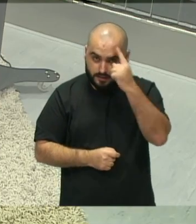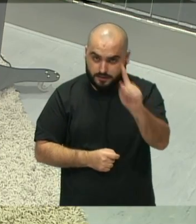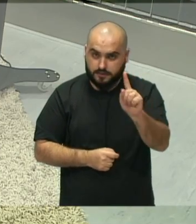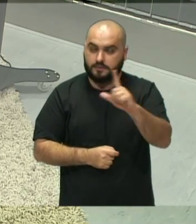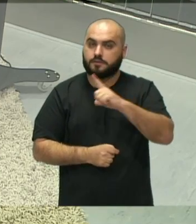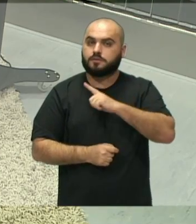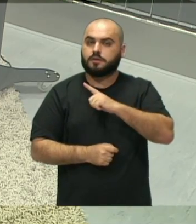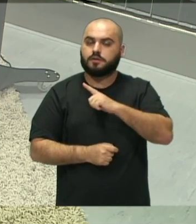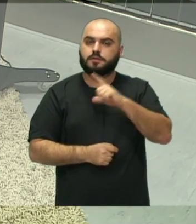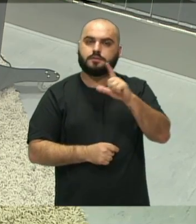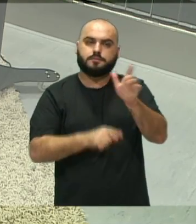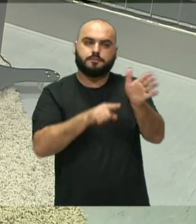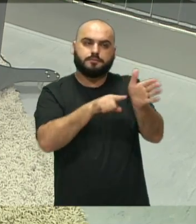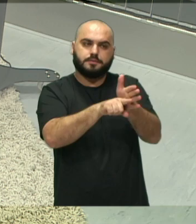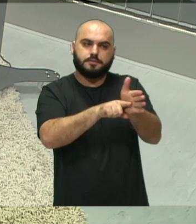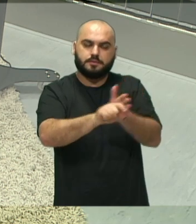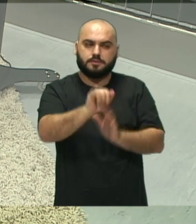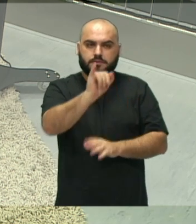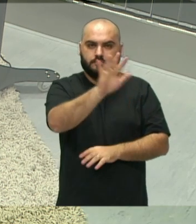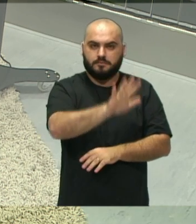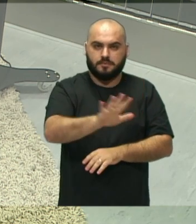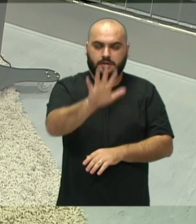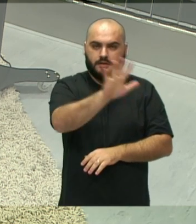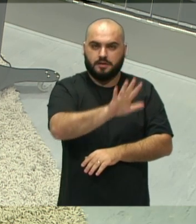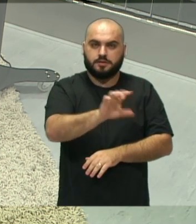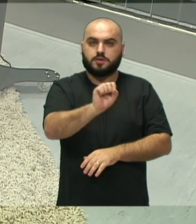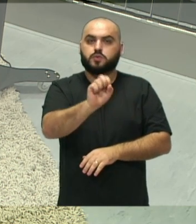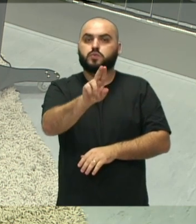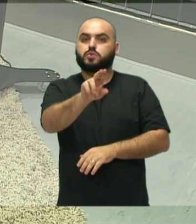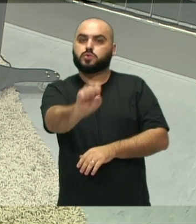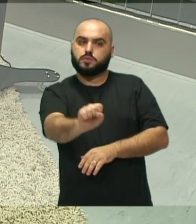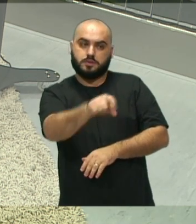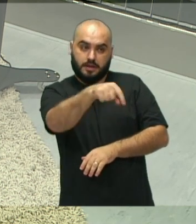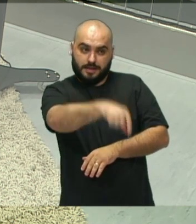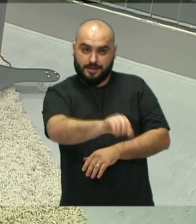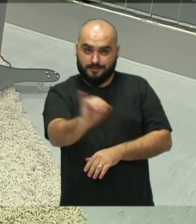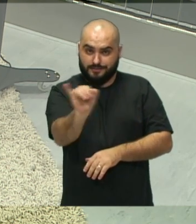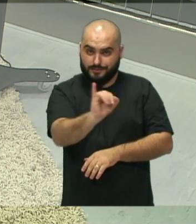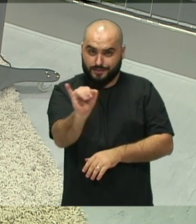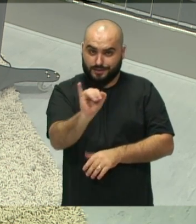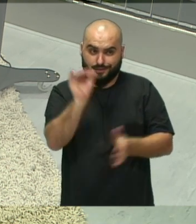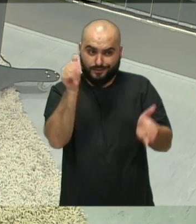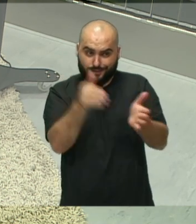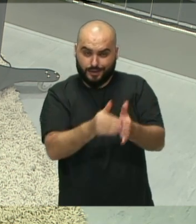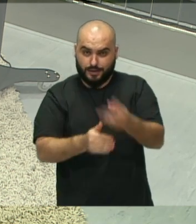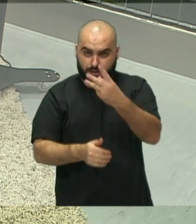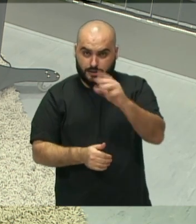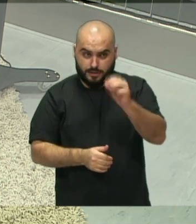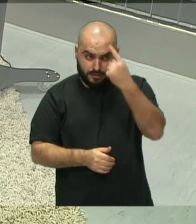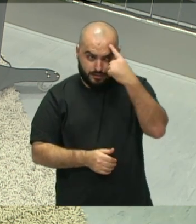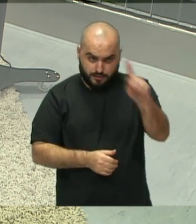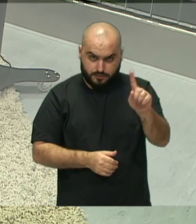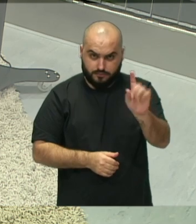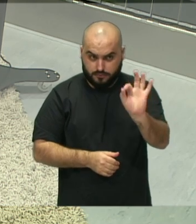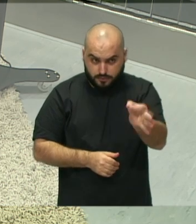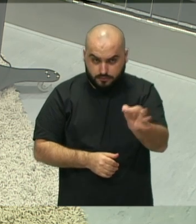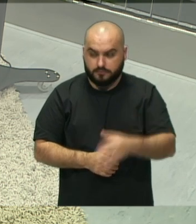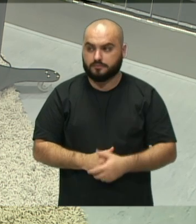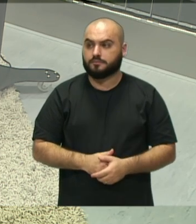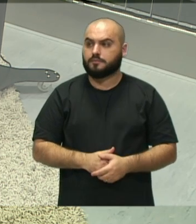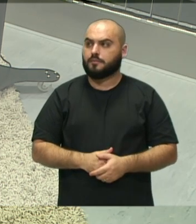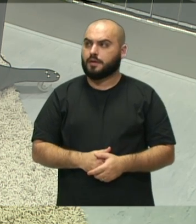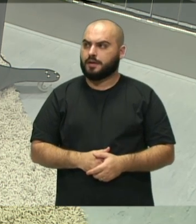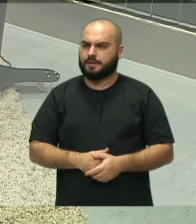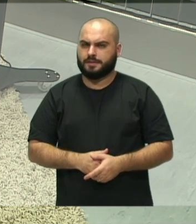de diagnósticos de imagem realizados pelo SUS aqui em Itajaí. É viável dar